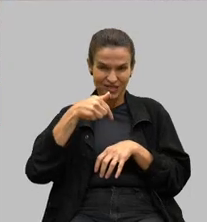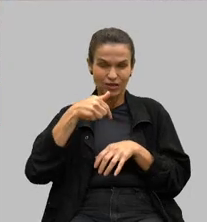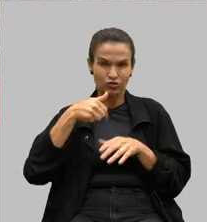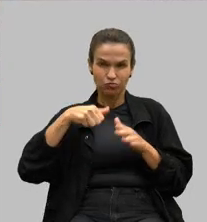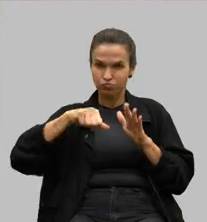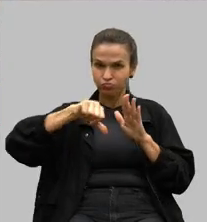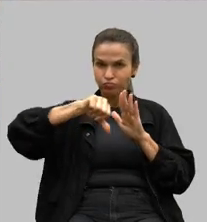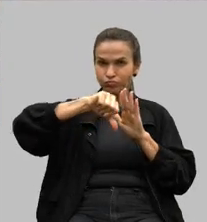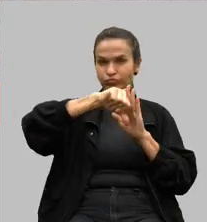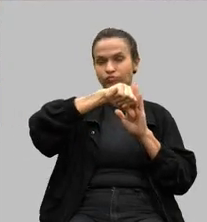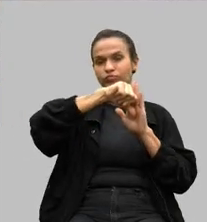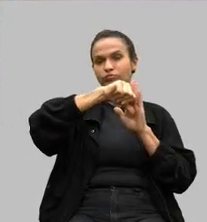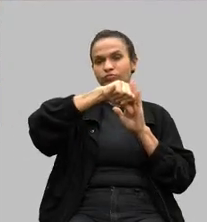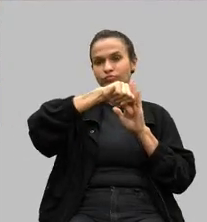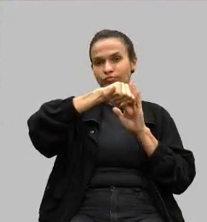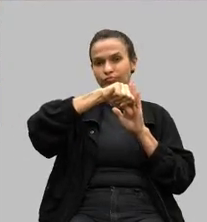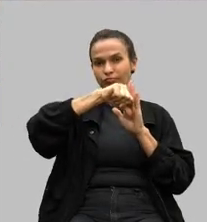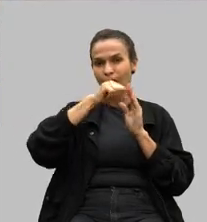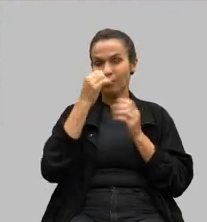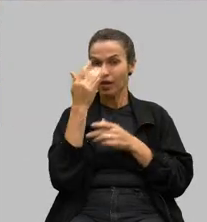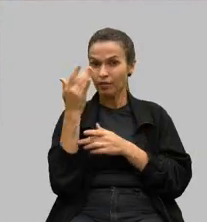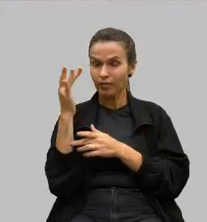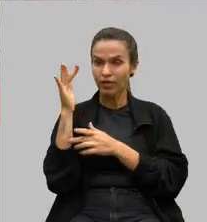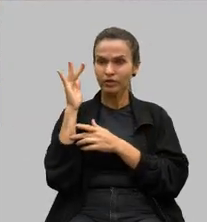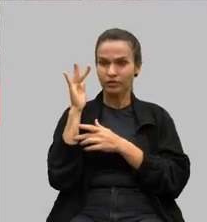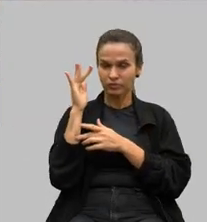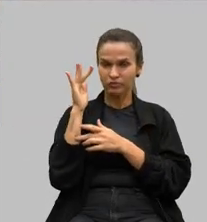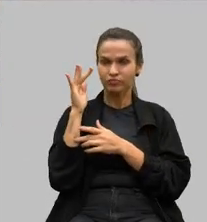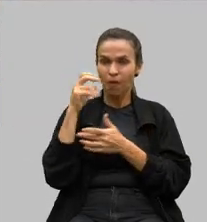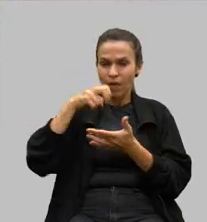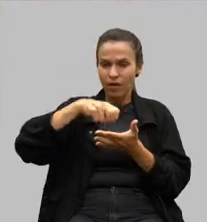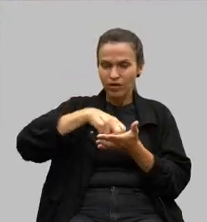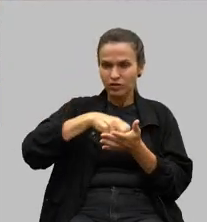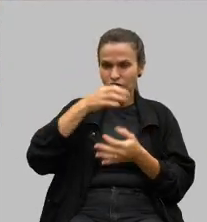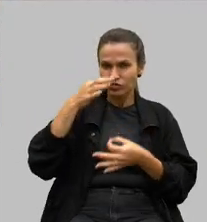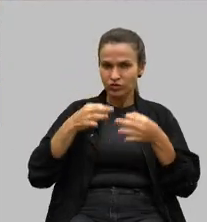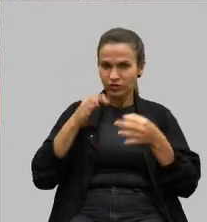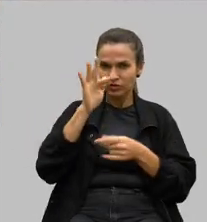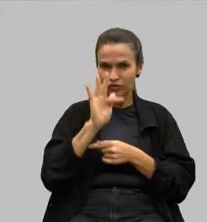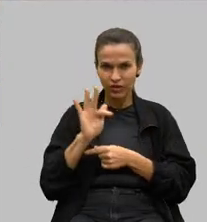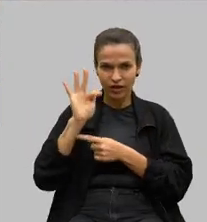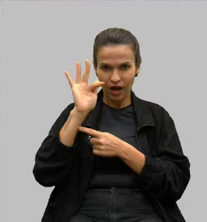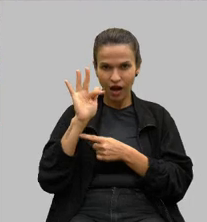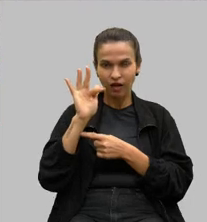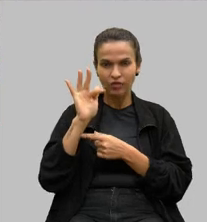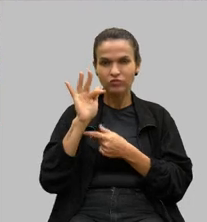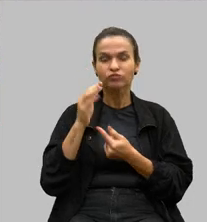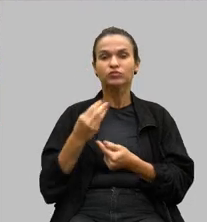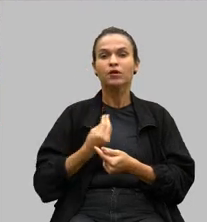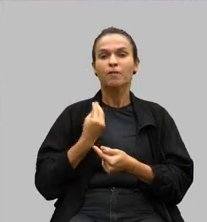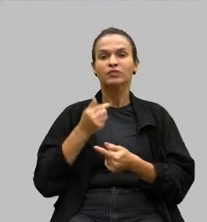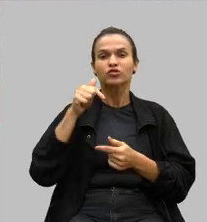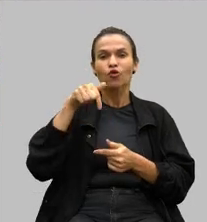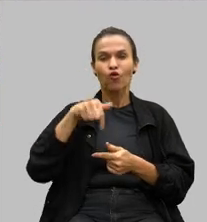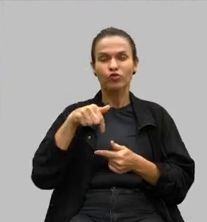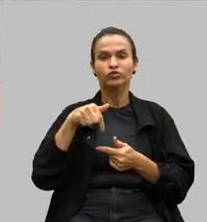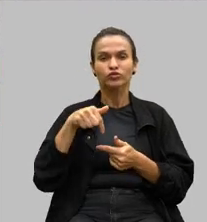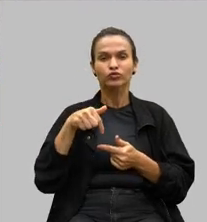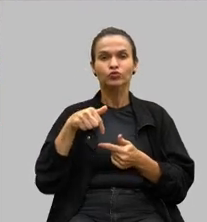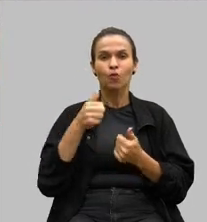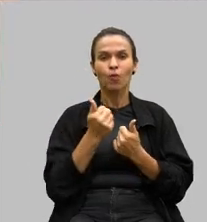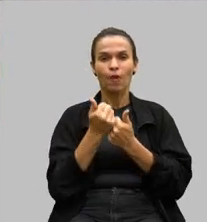por crime ambiental ré na Justiça Federal está aqui com parecer favorável